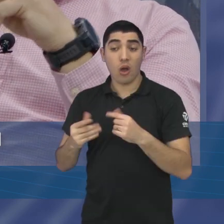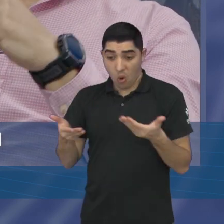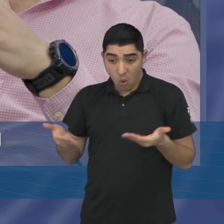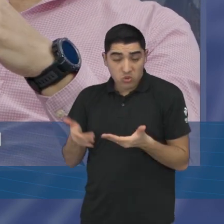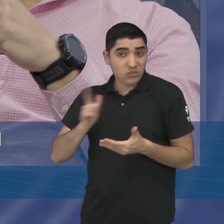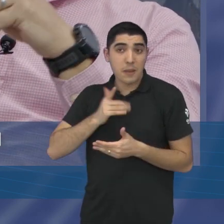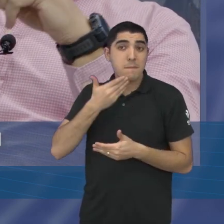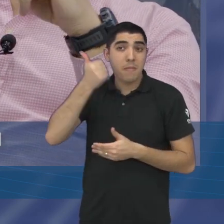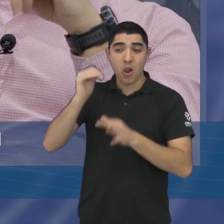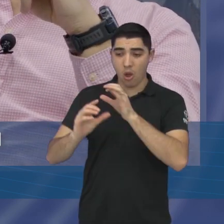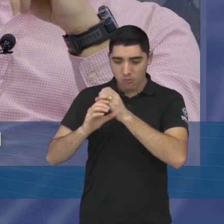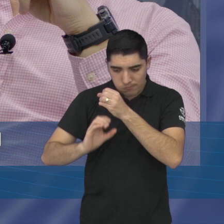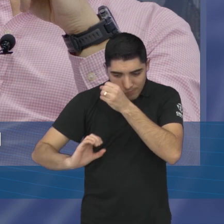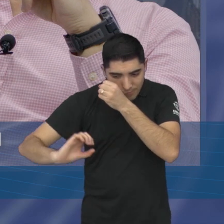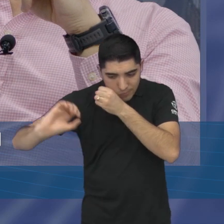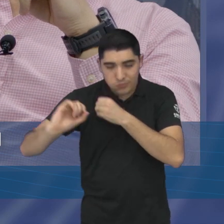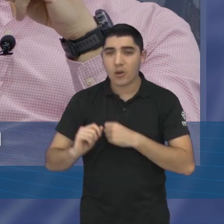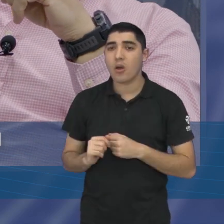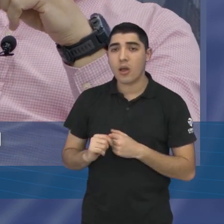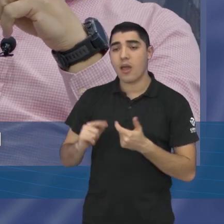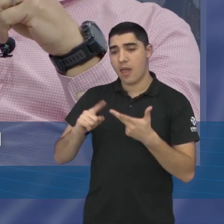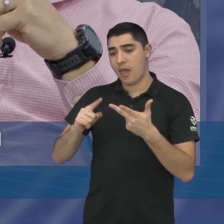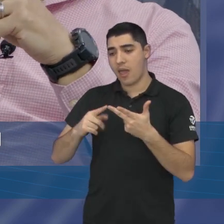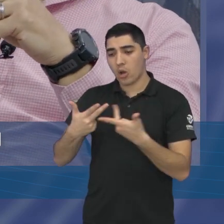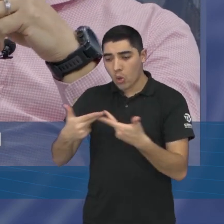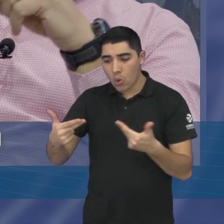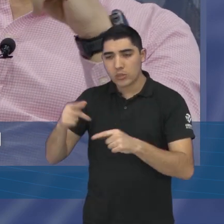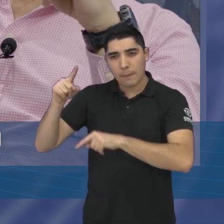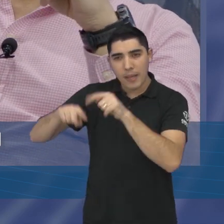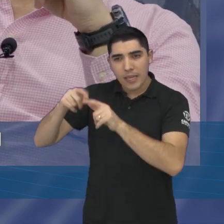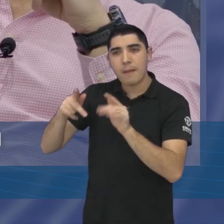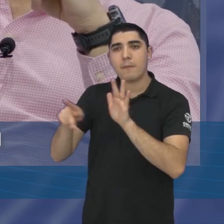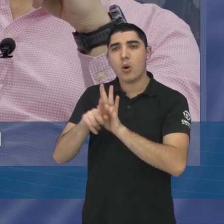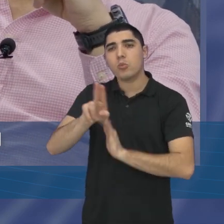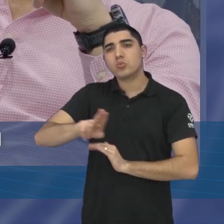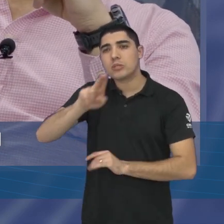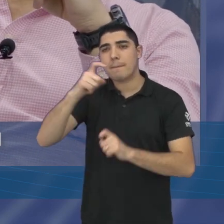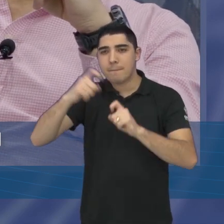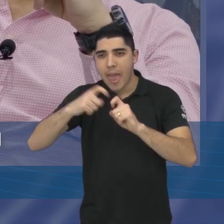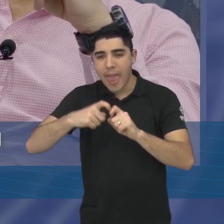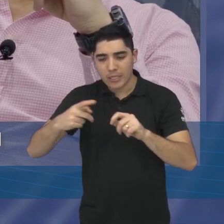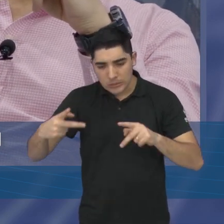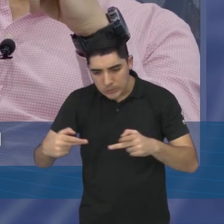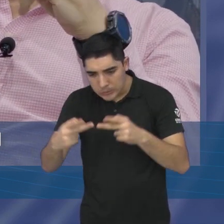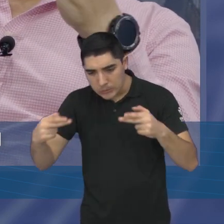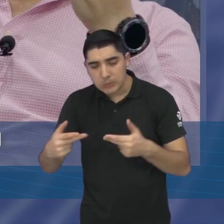melhores telescópios, melhores equipamentos para cirurgias médicas, melhores